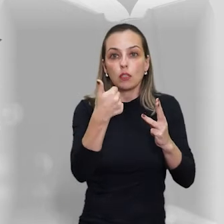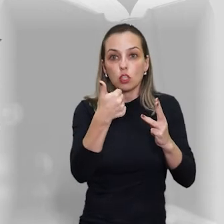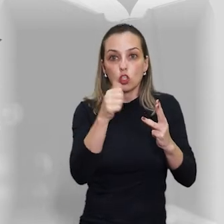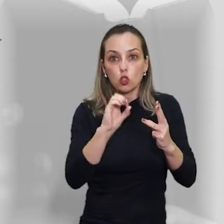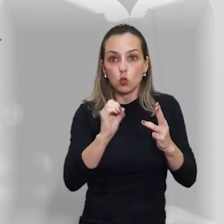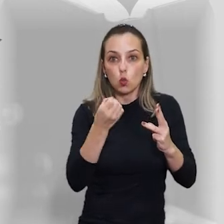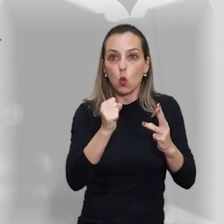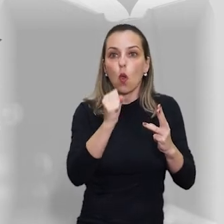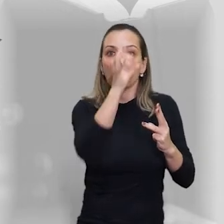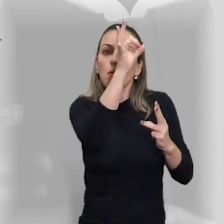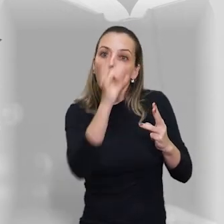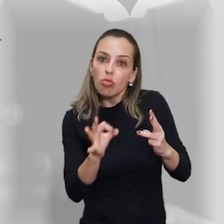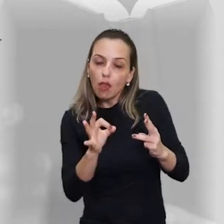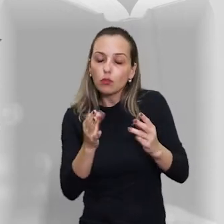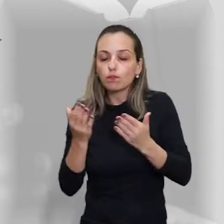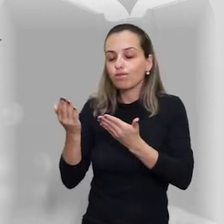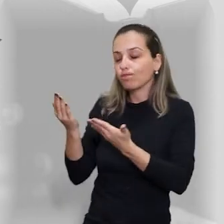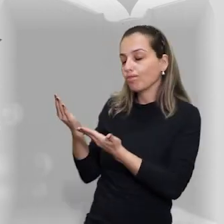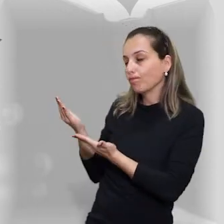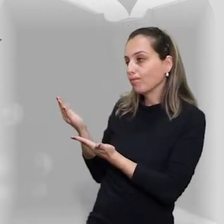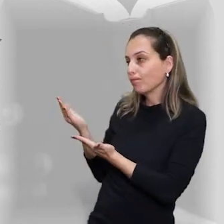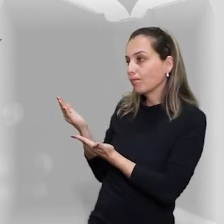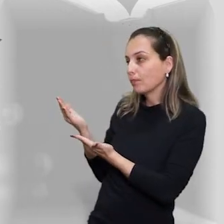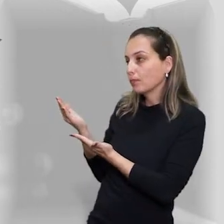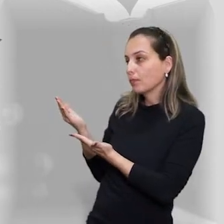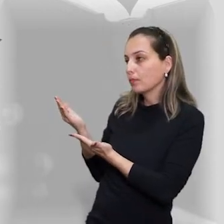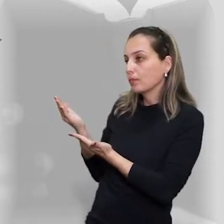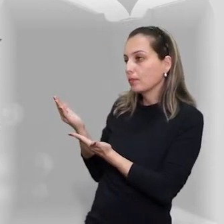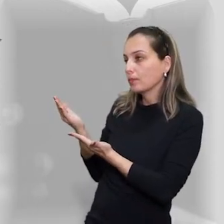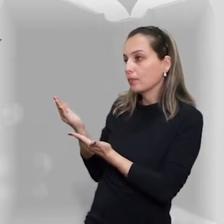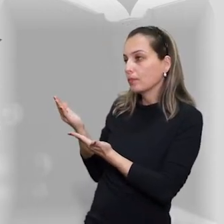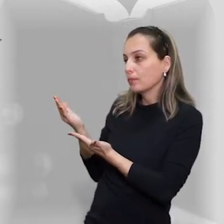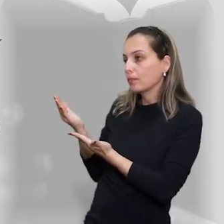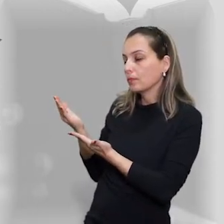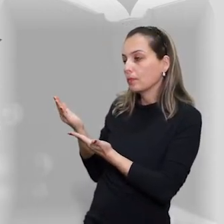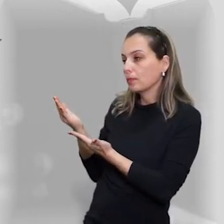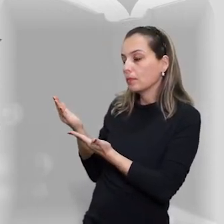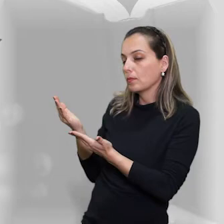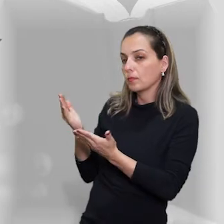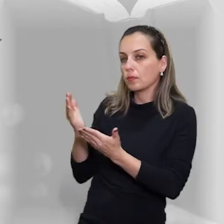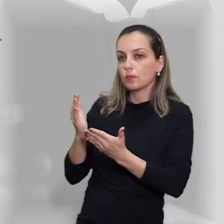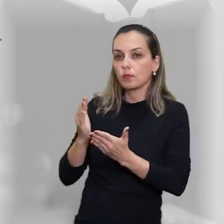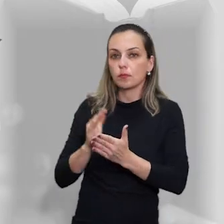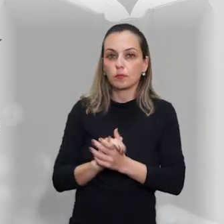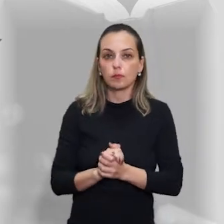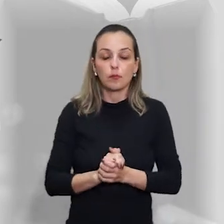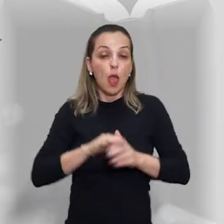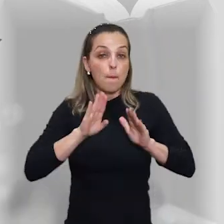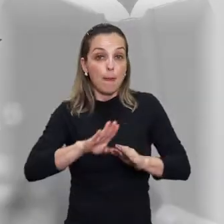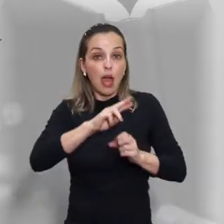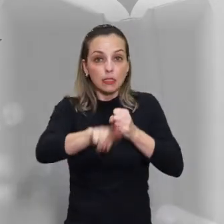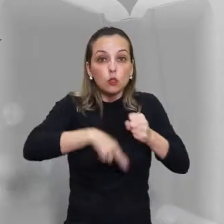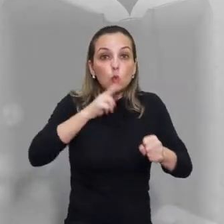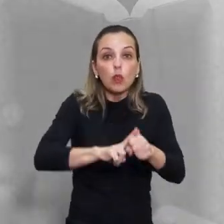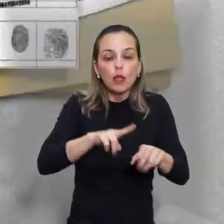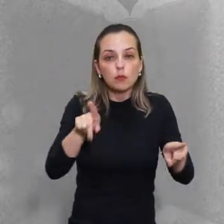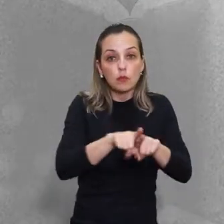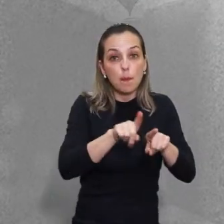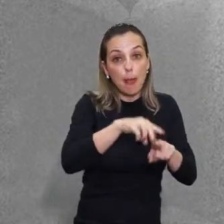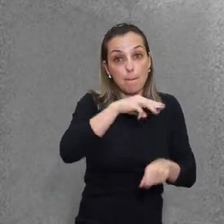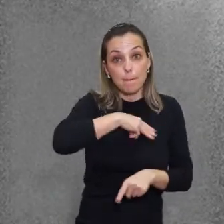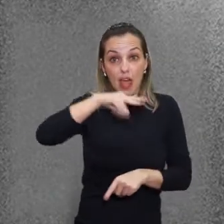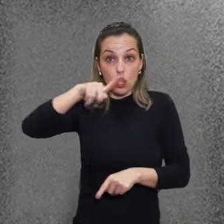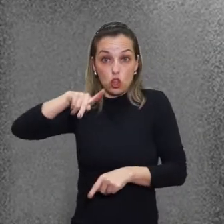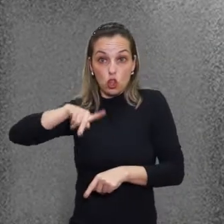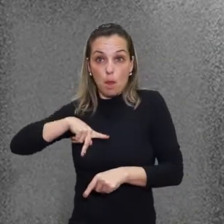Letras, 16% de Ciências Farmacêuticas e de Odontologia e 18% de Química.